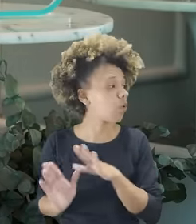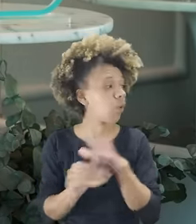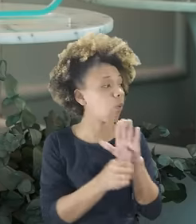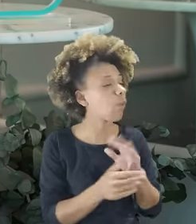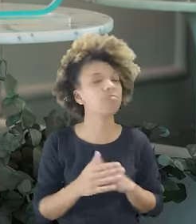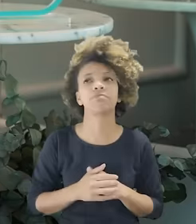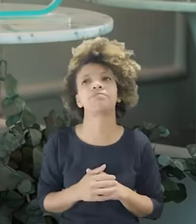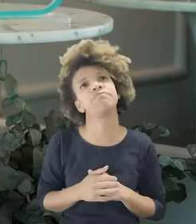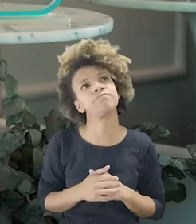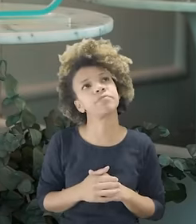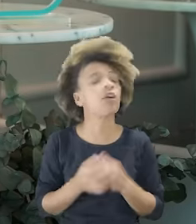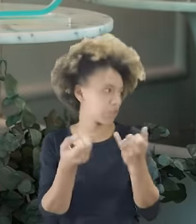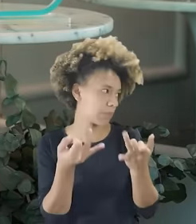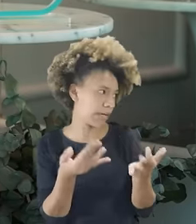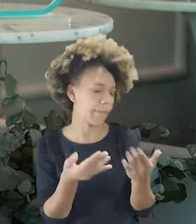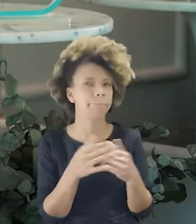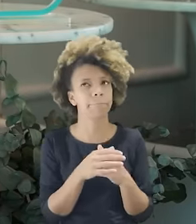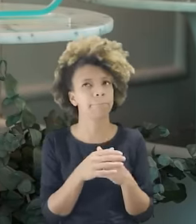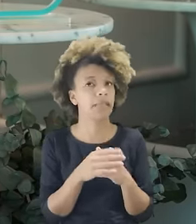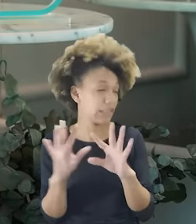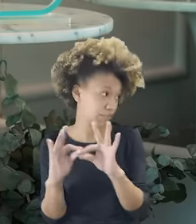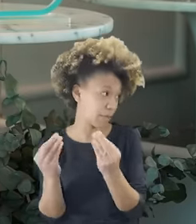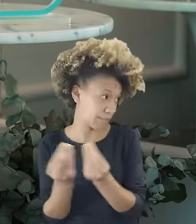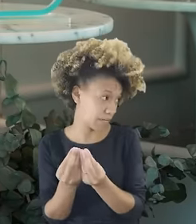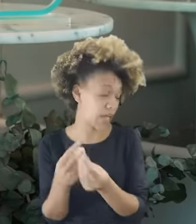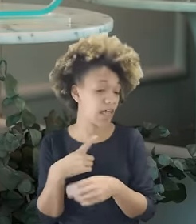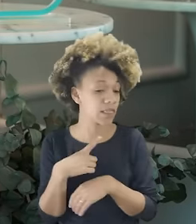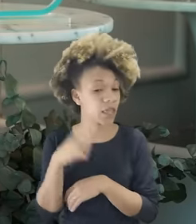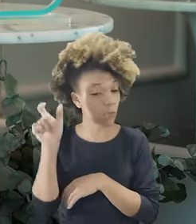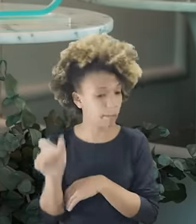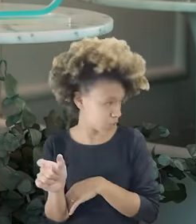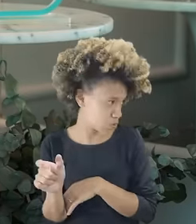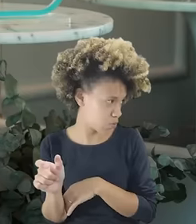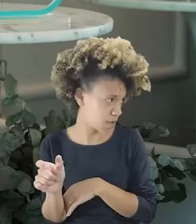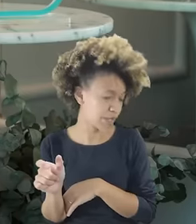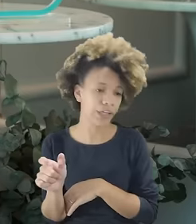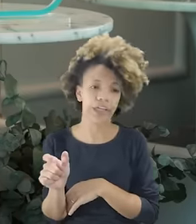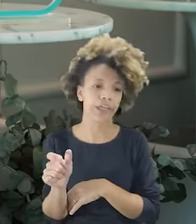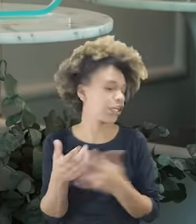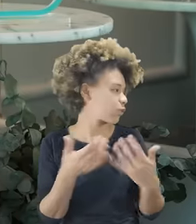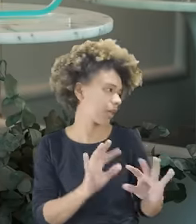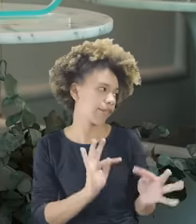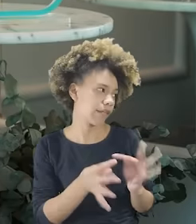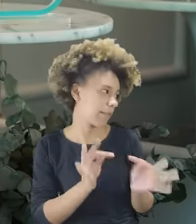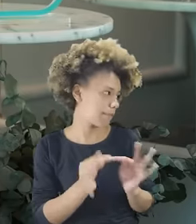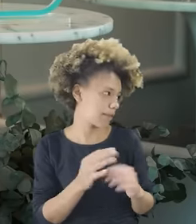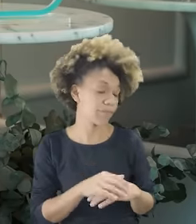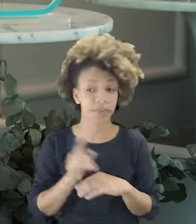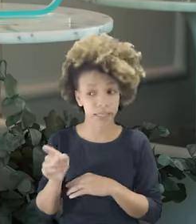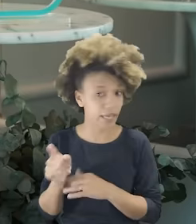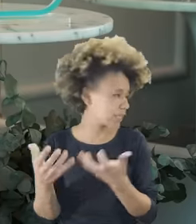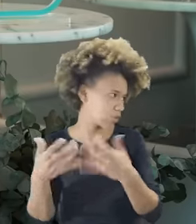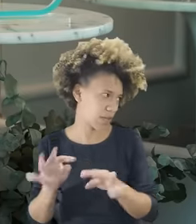do eu vou explicar na família tem uma pessoa que não Faz terapia e